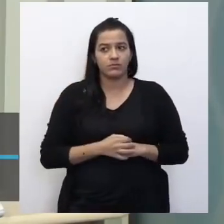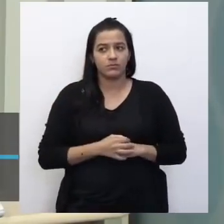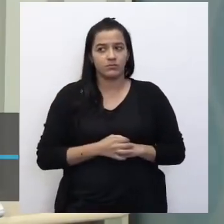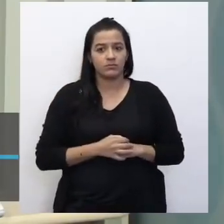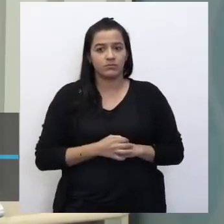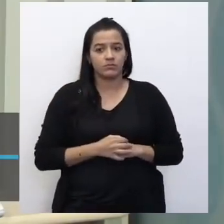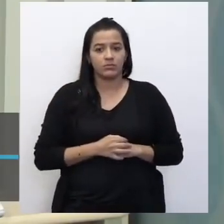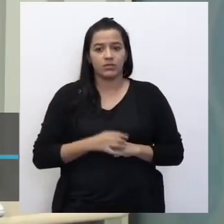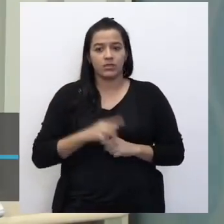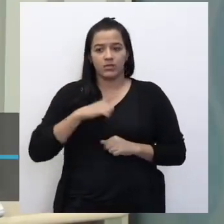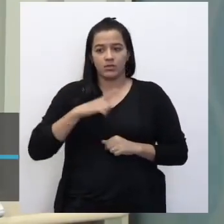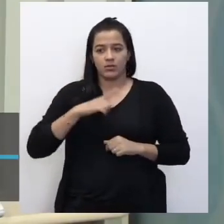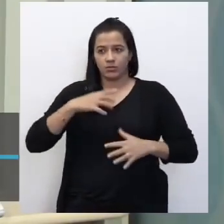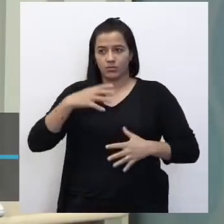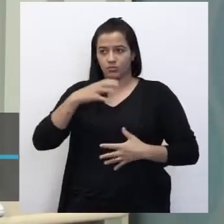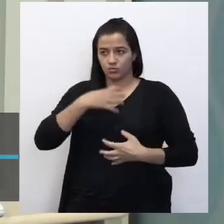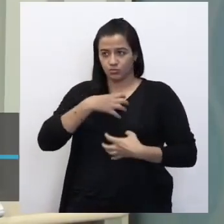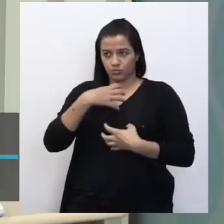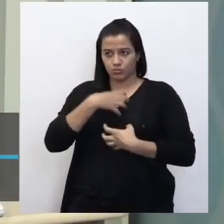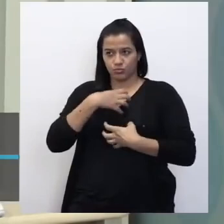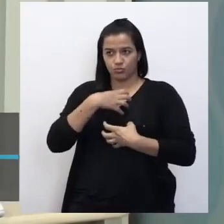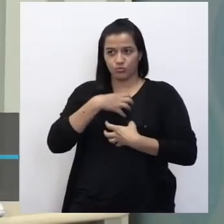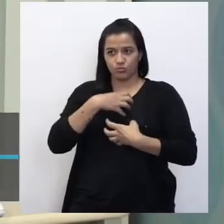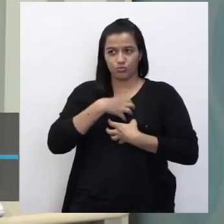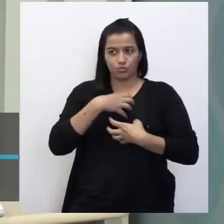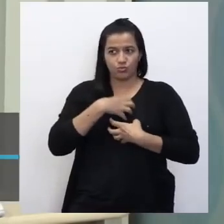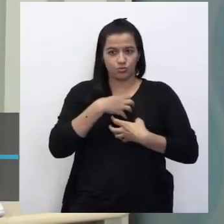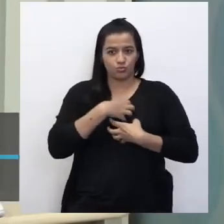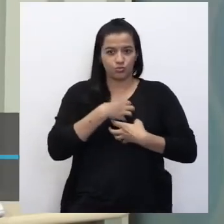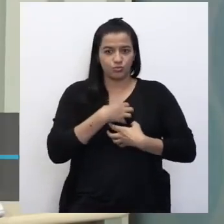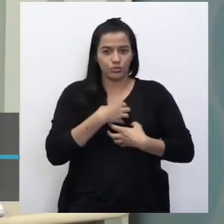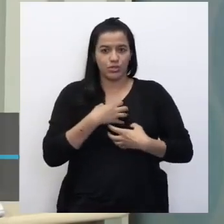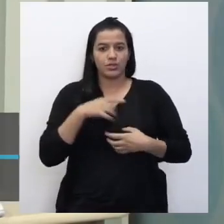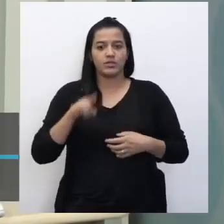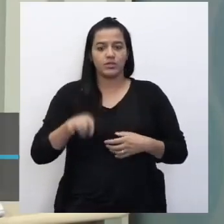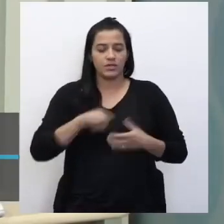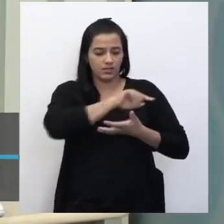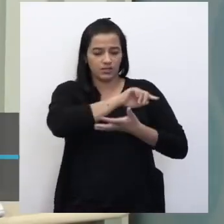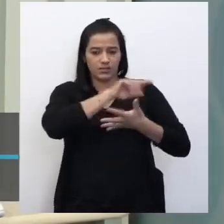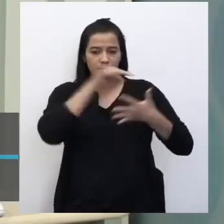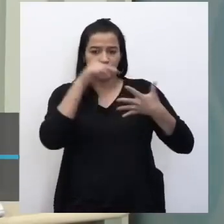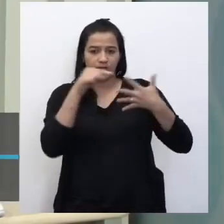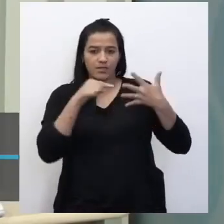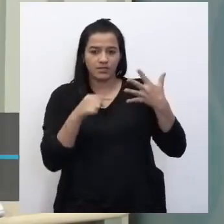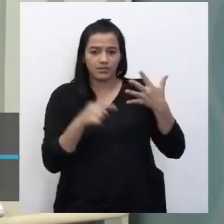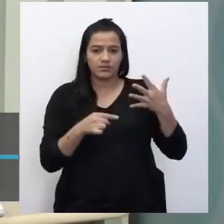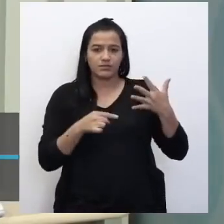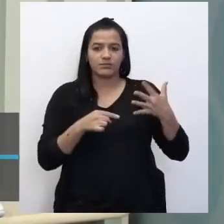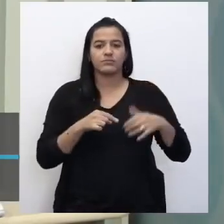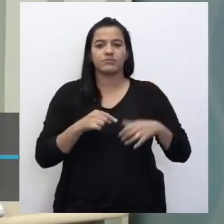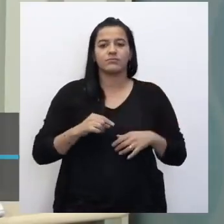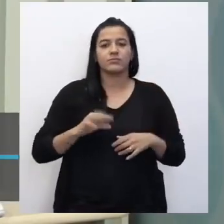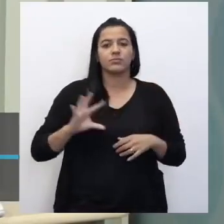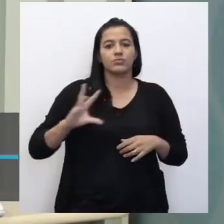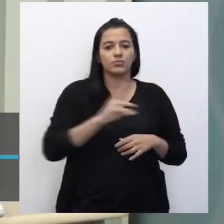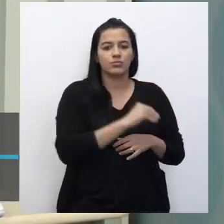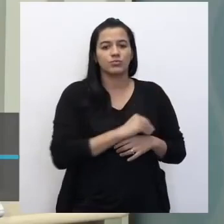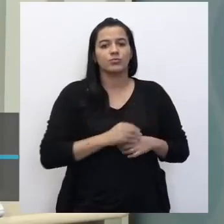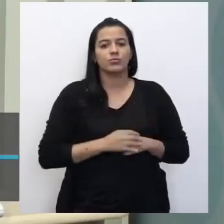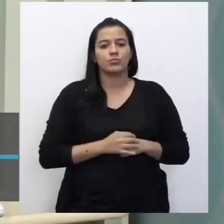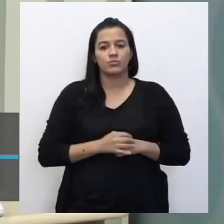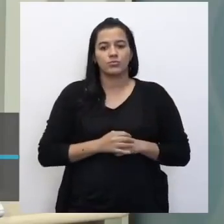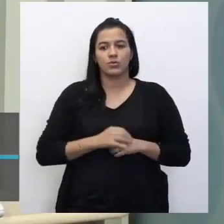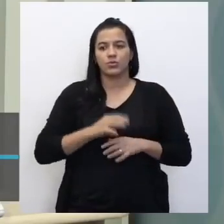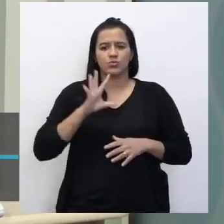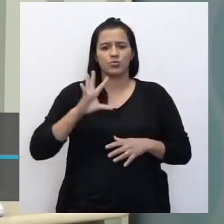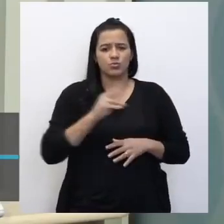um comportamento com características físicas do indivíduo. Como se determinadas